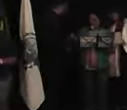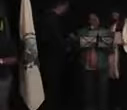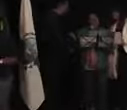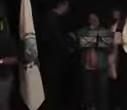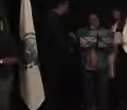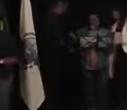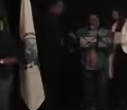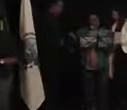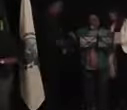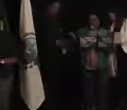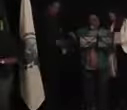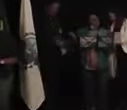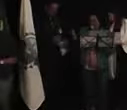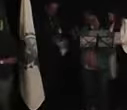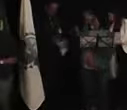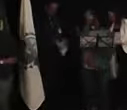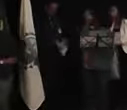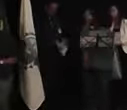Mais um.